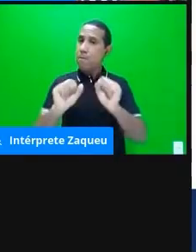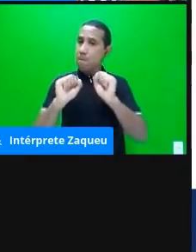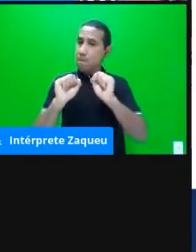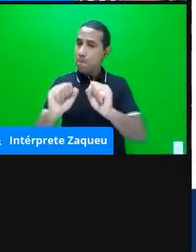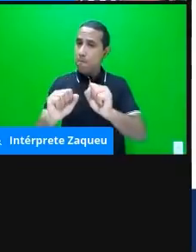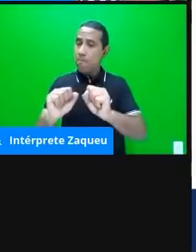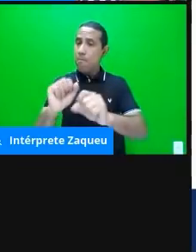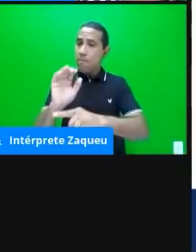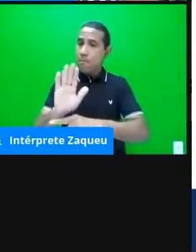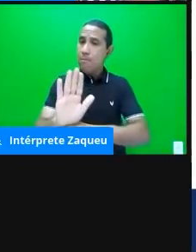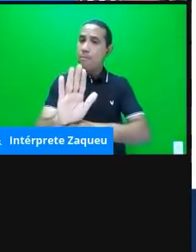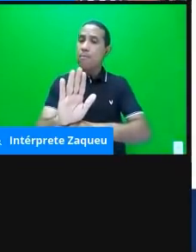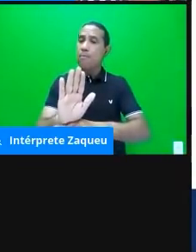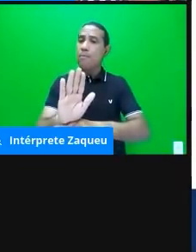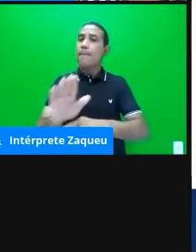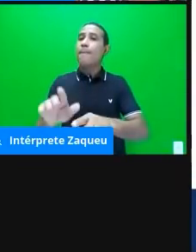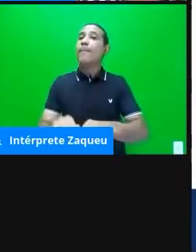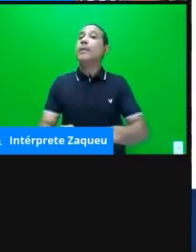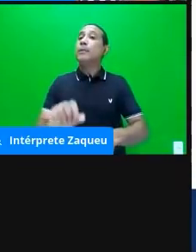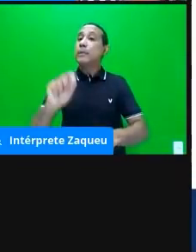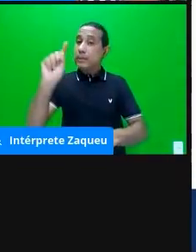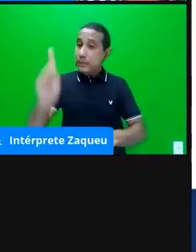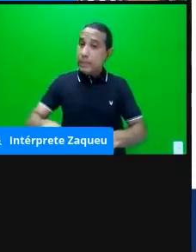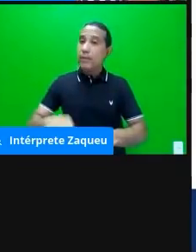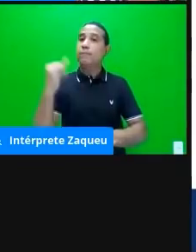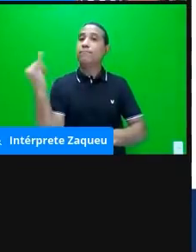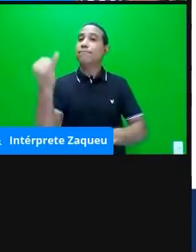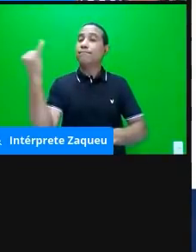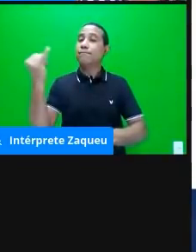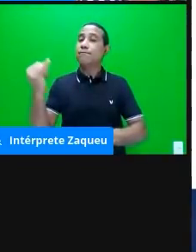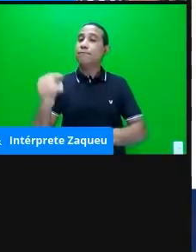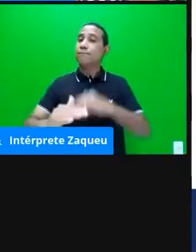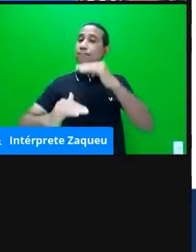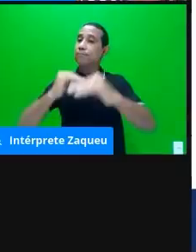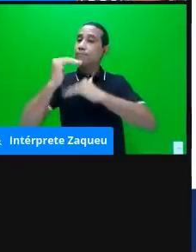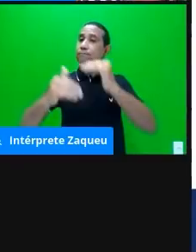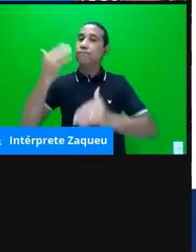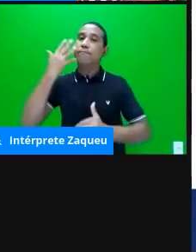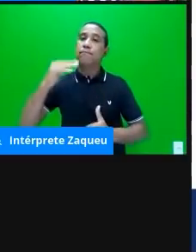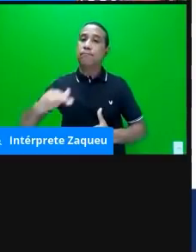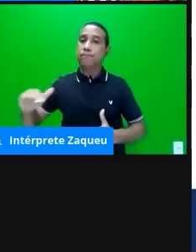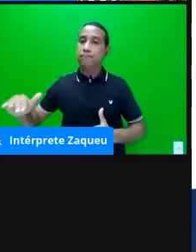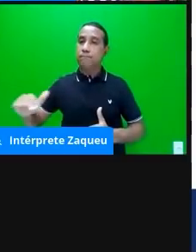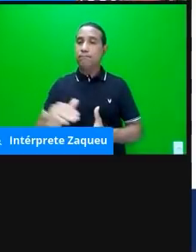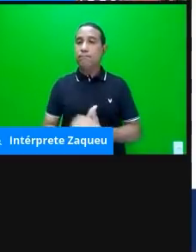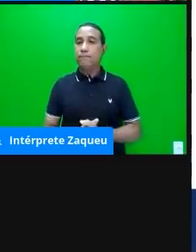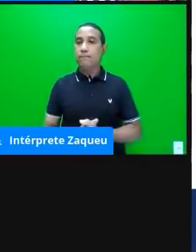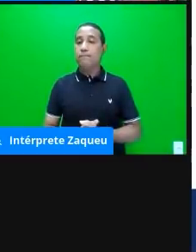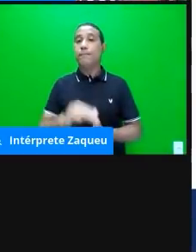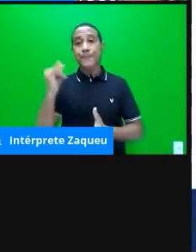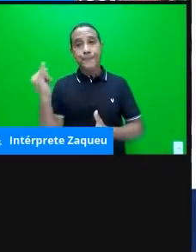e essa ajuda é muito importante para o desenvolvimento da criança. É importante